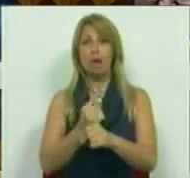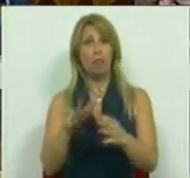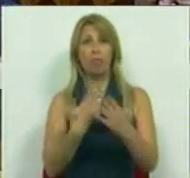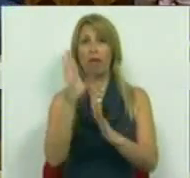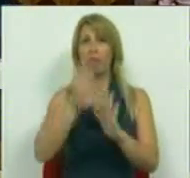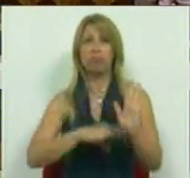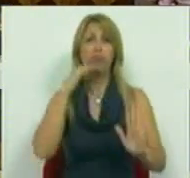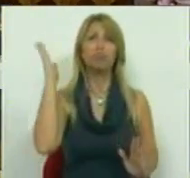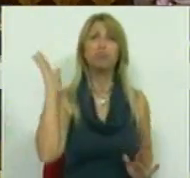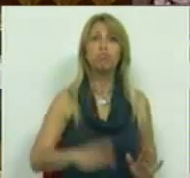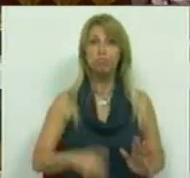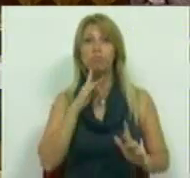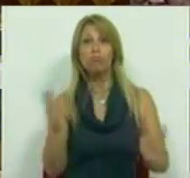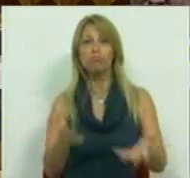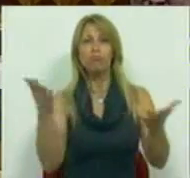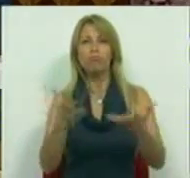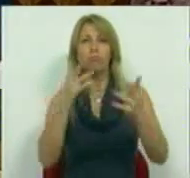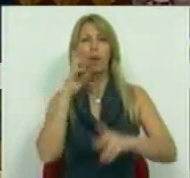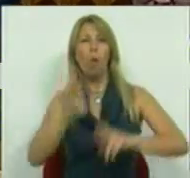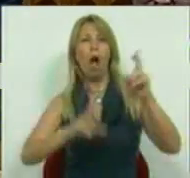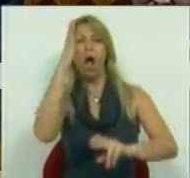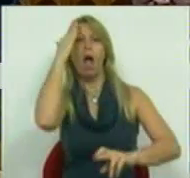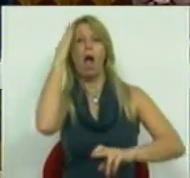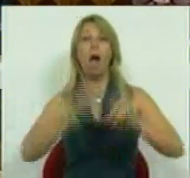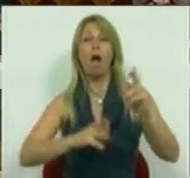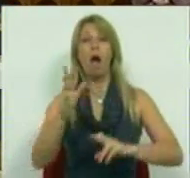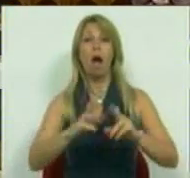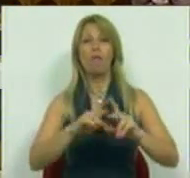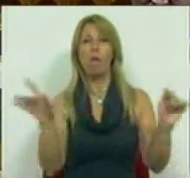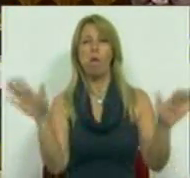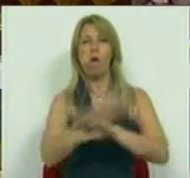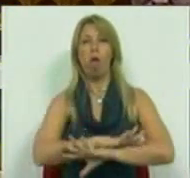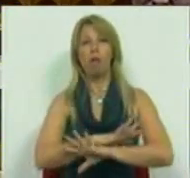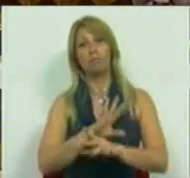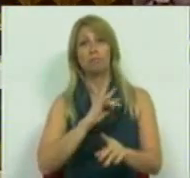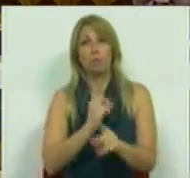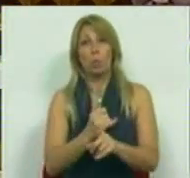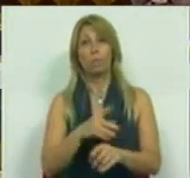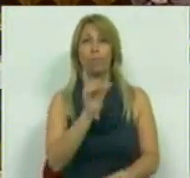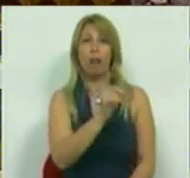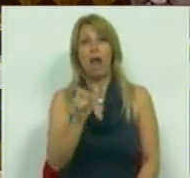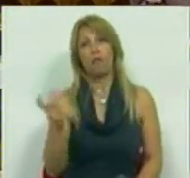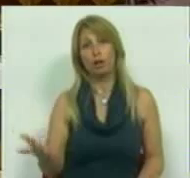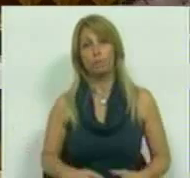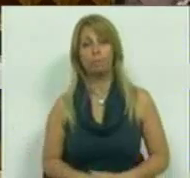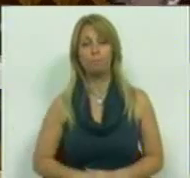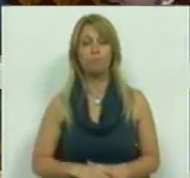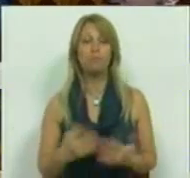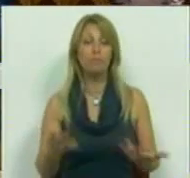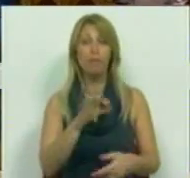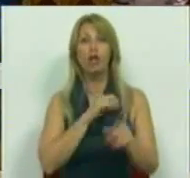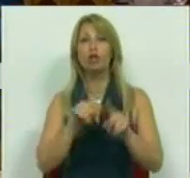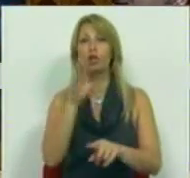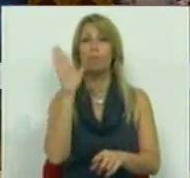precariedade, incentivaram a especulação, malabarice, por outras palavras. E por isso, Sr. Primeiro-Ministro,